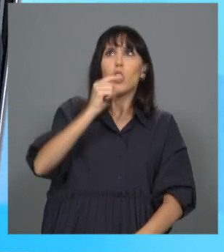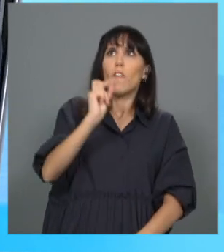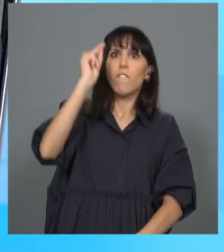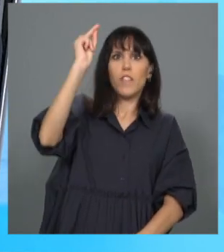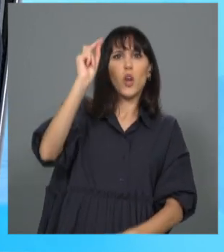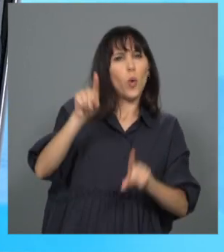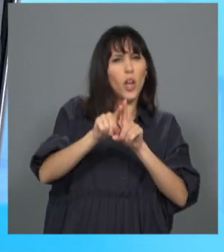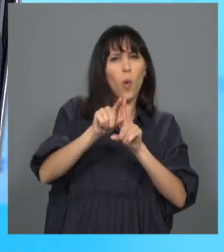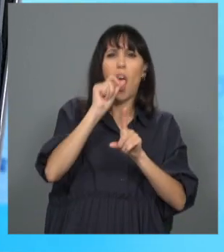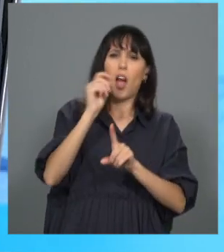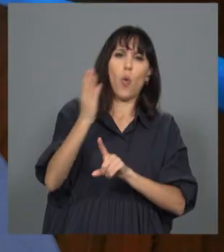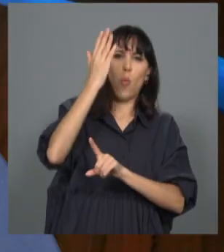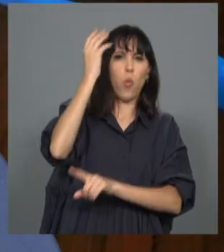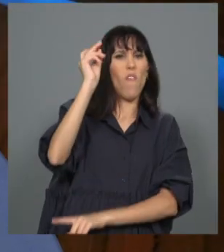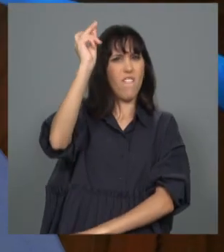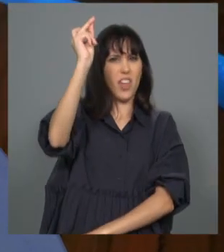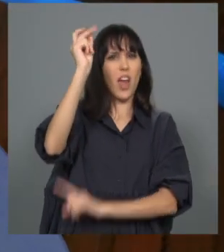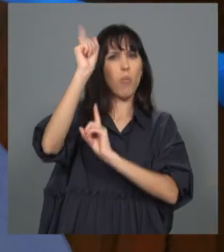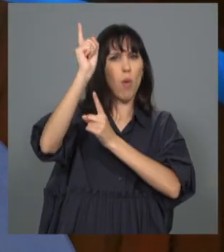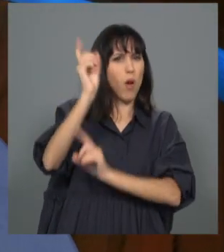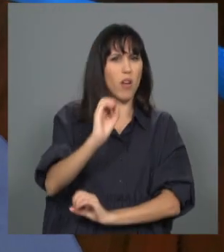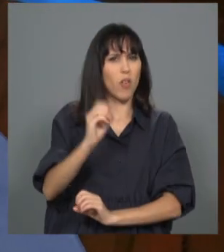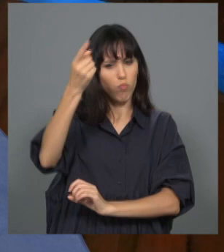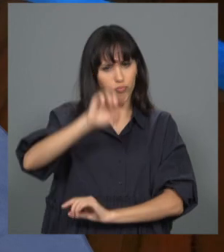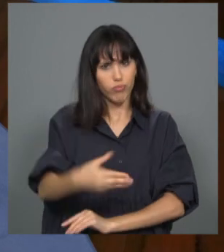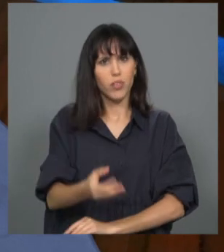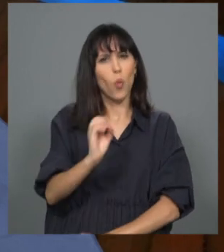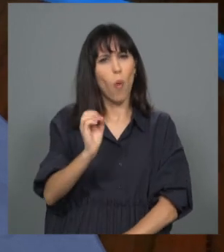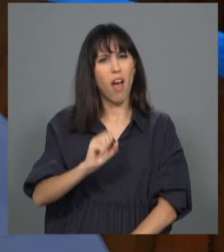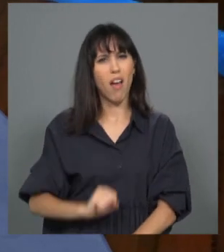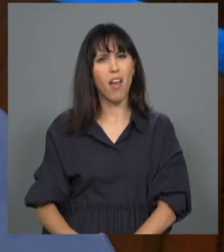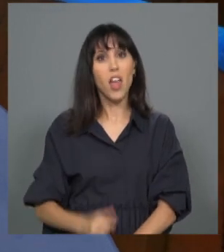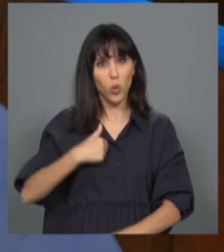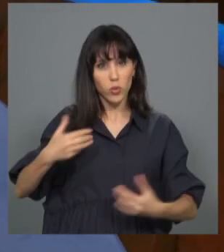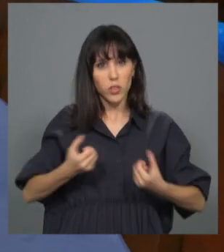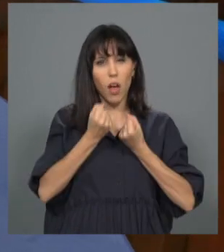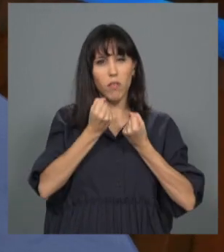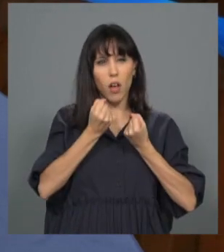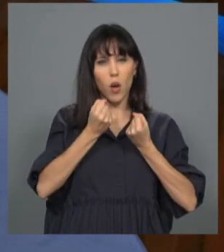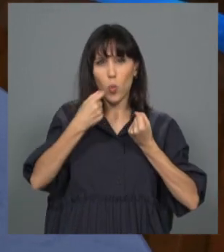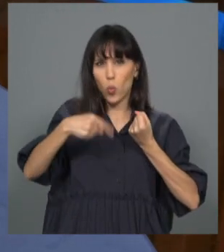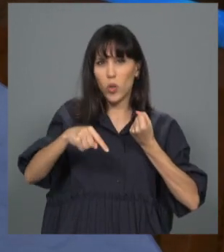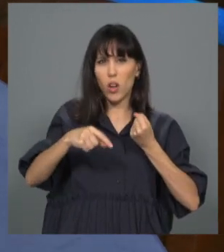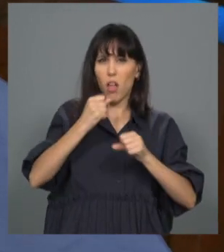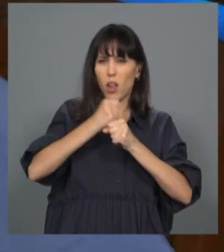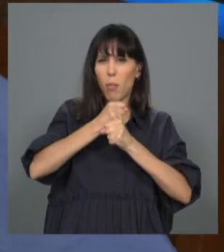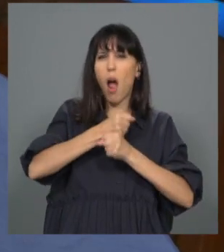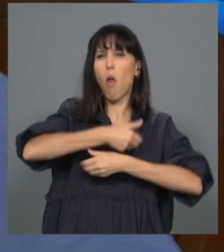azeitonas privilegiadas que não foram varejadas? Será que eu me irei salvar? Trabalho de sol a